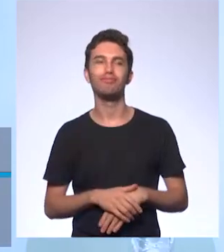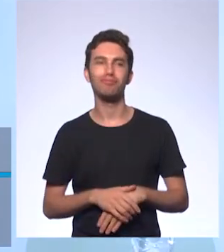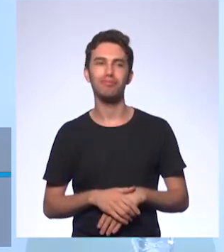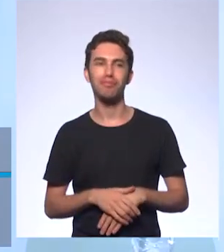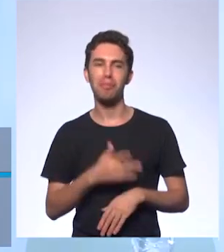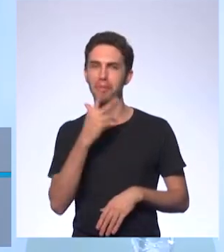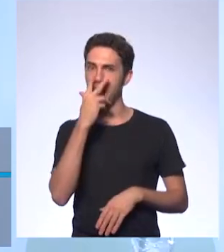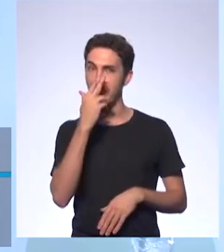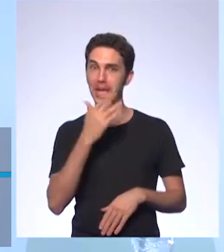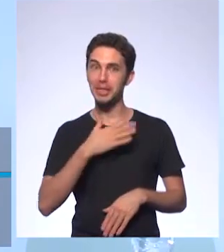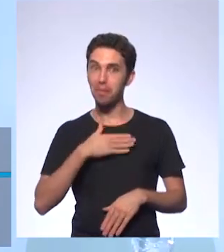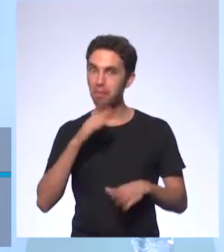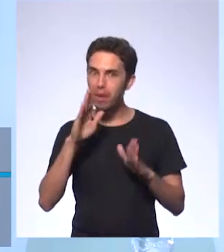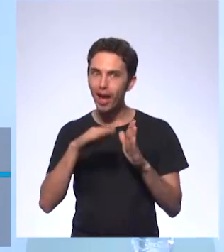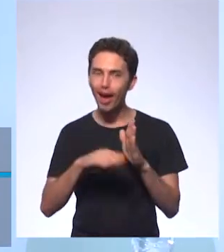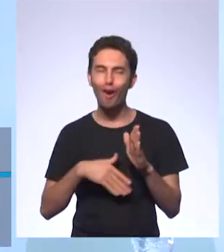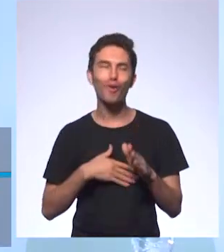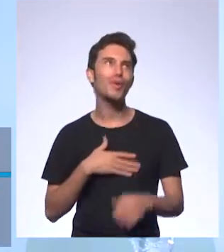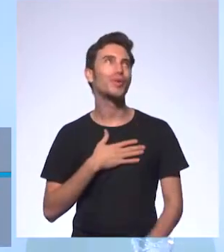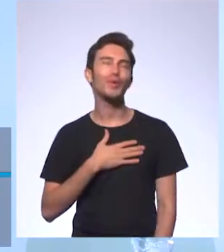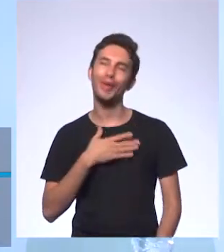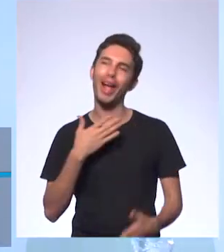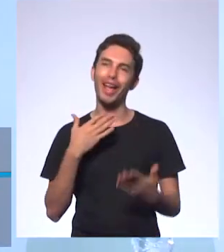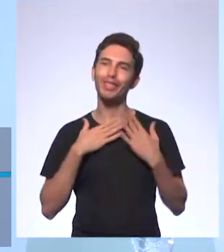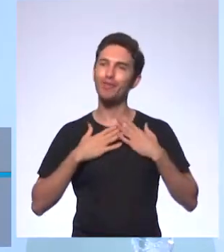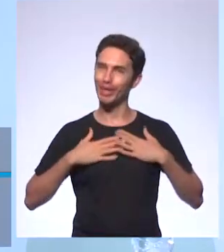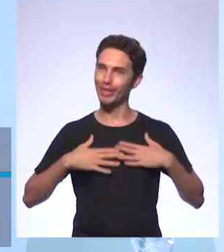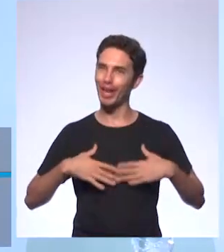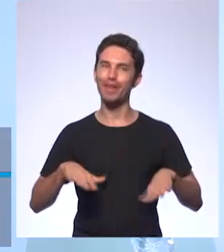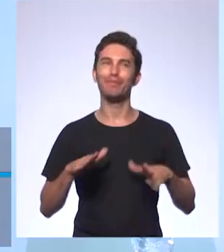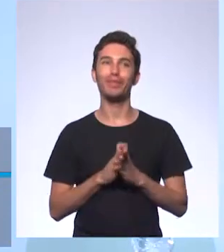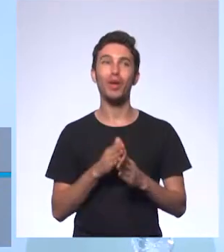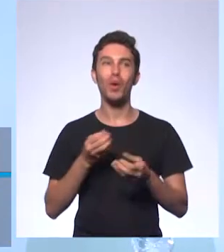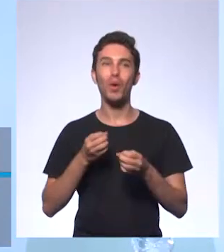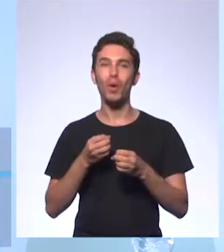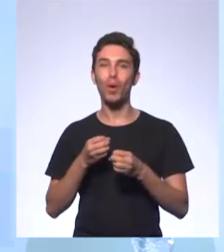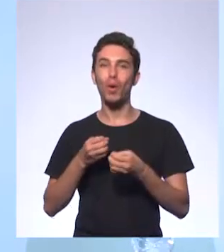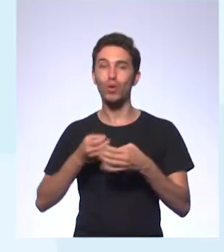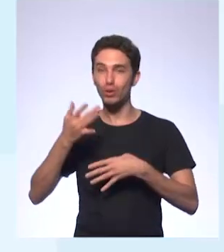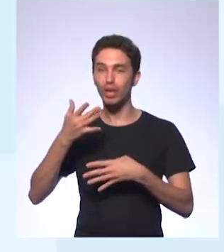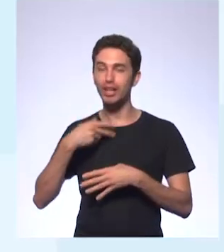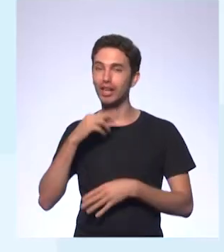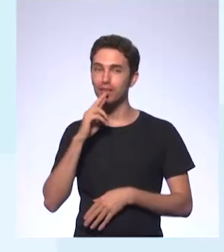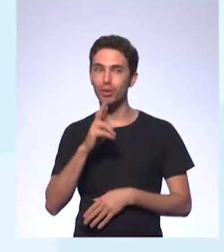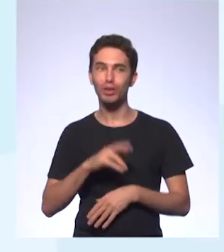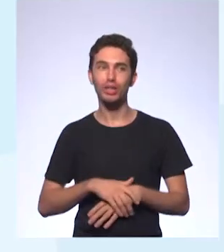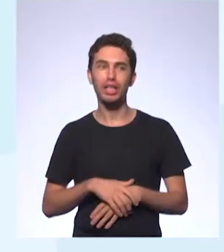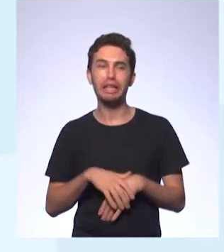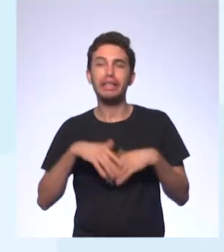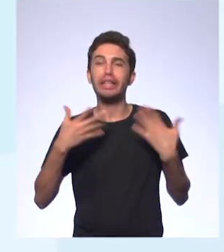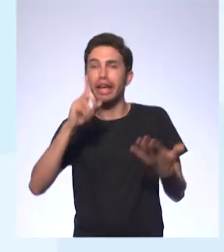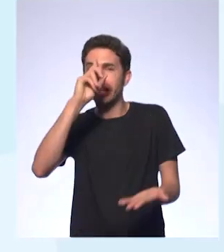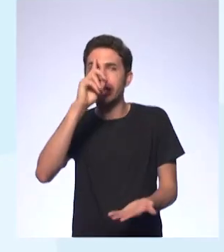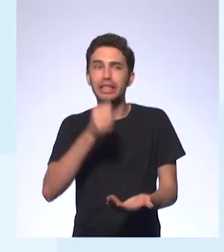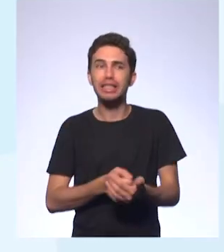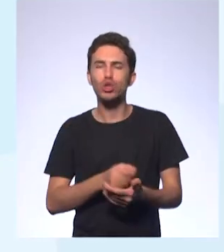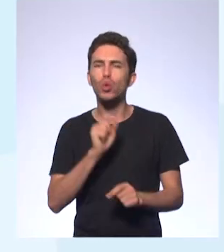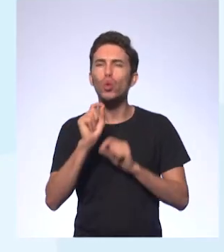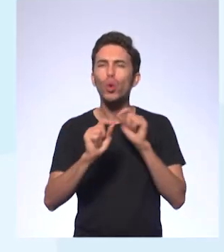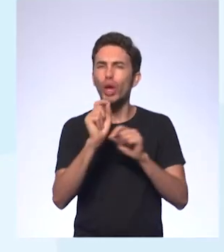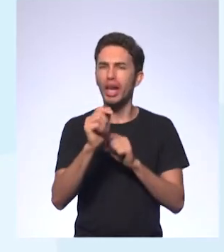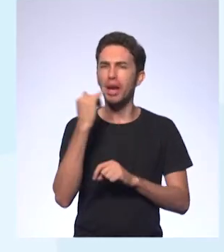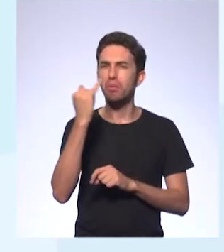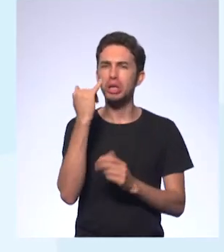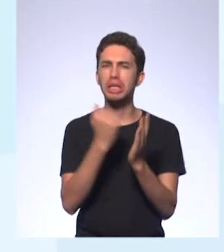pareço ter menos. Eu fico toda feliz. Isso já me acalma. Vamos lá. Compartilhem no chat. Quem decide o que é mais importante e o